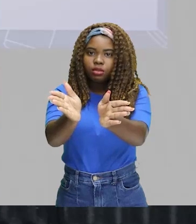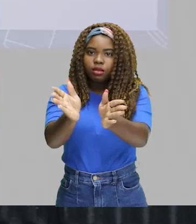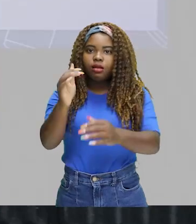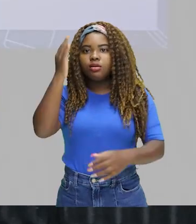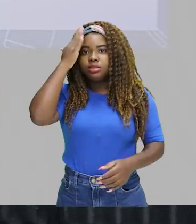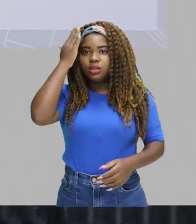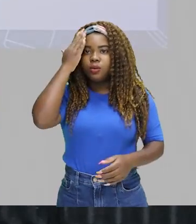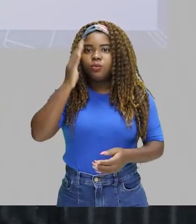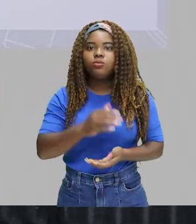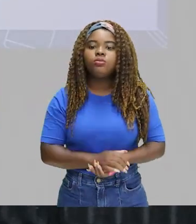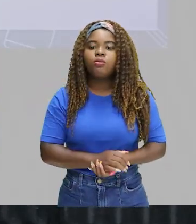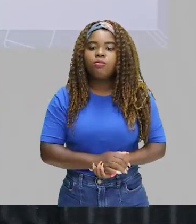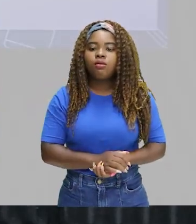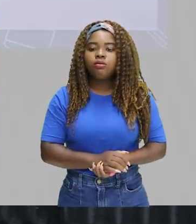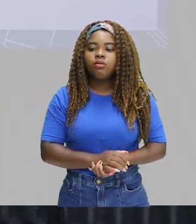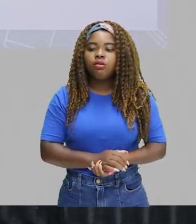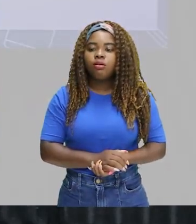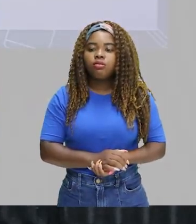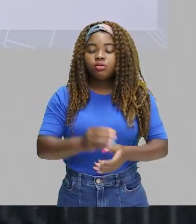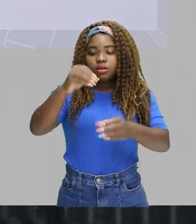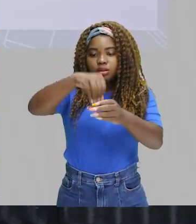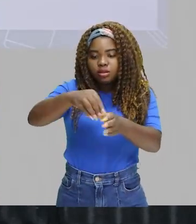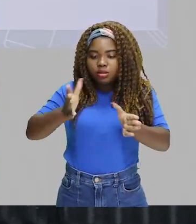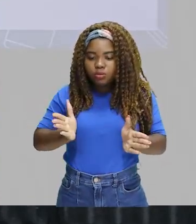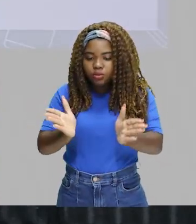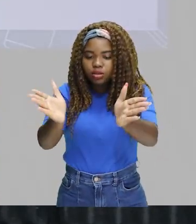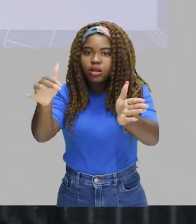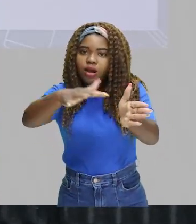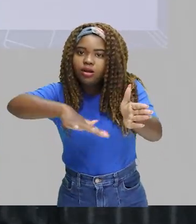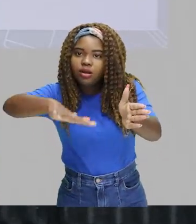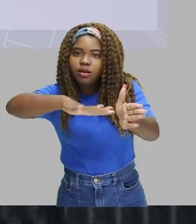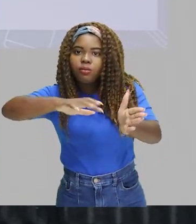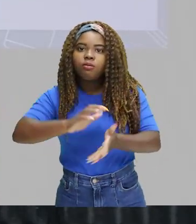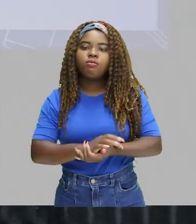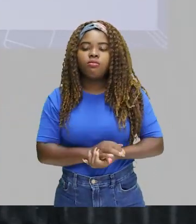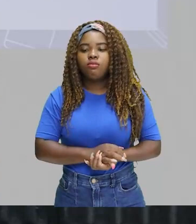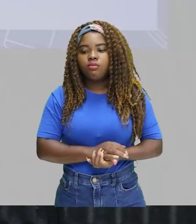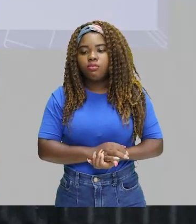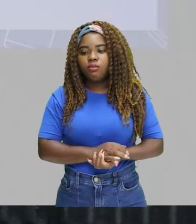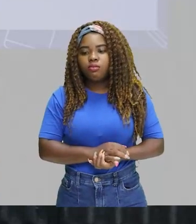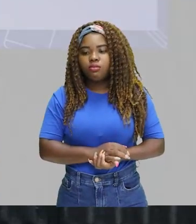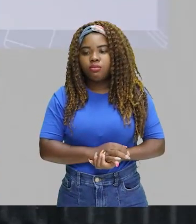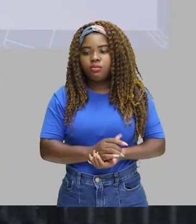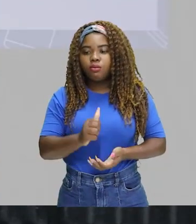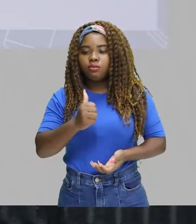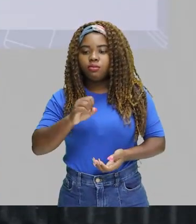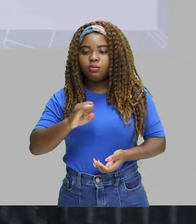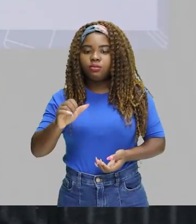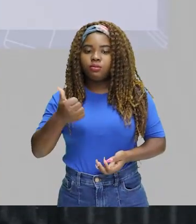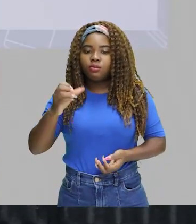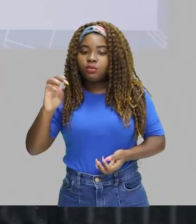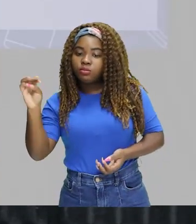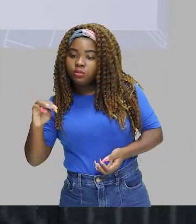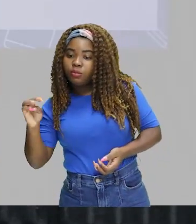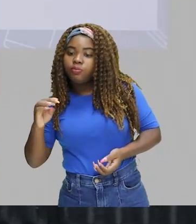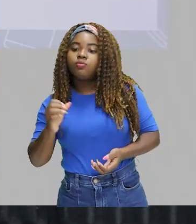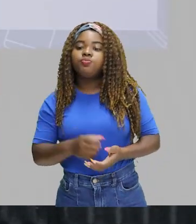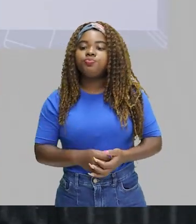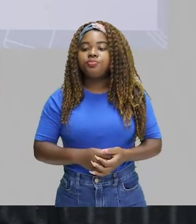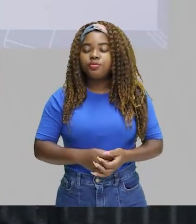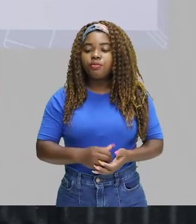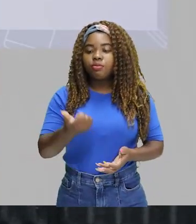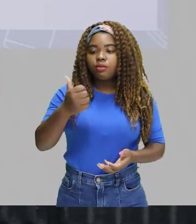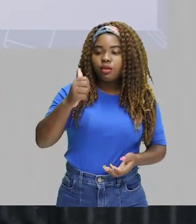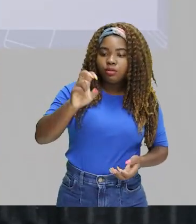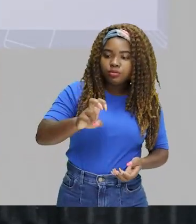facilitar, às vezes, a medição da distância do arremesso. Aqui, digamos que já tem 10 metros marcado, 15 metros, e